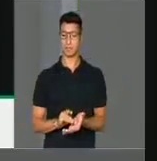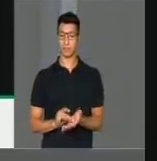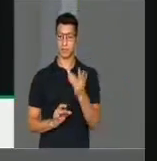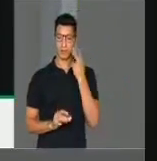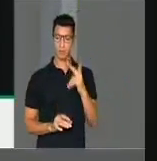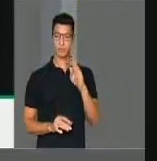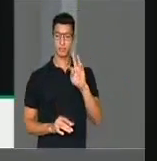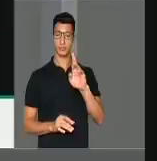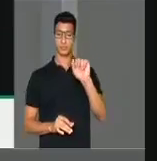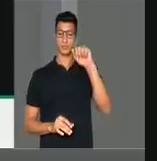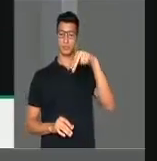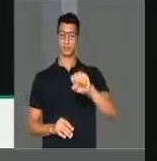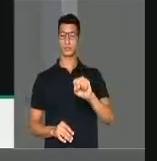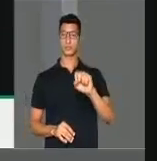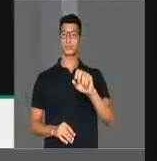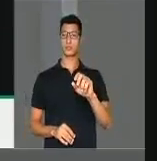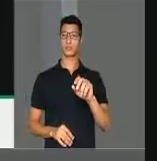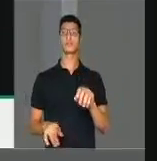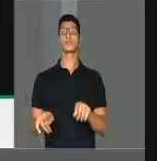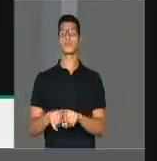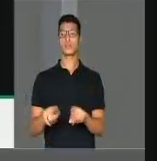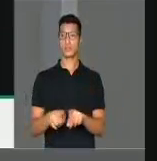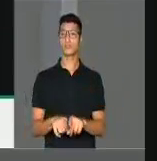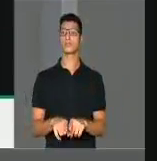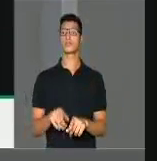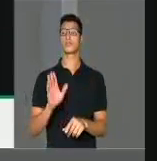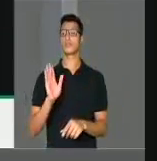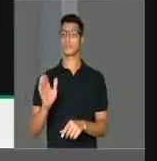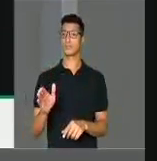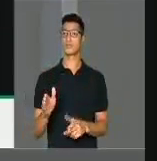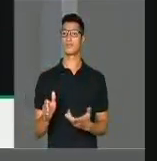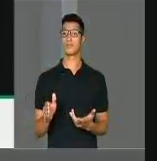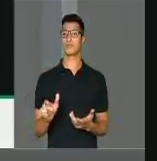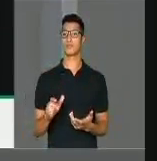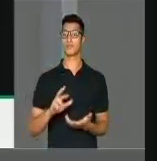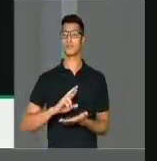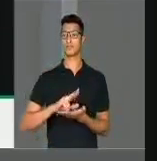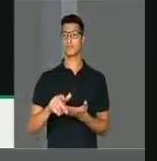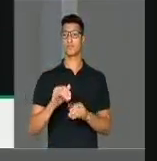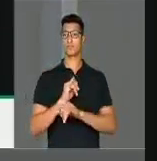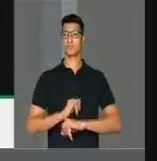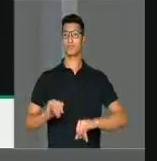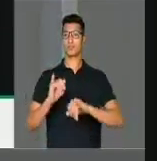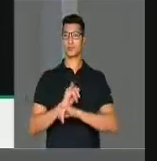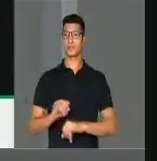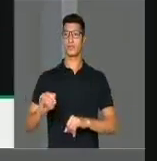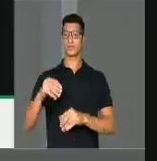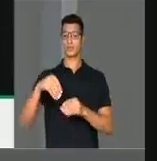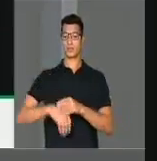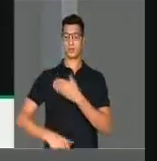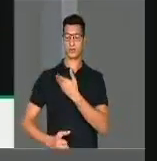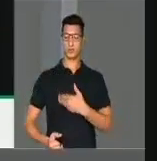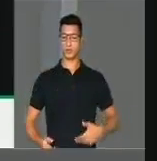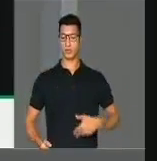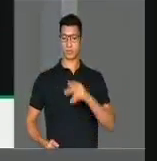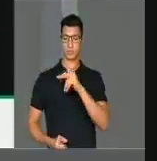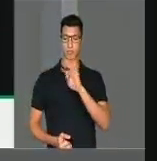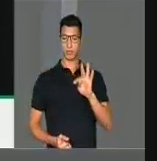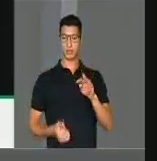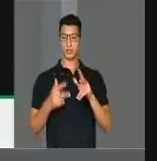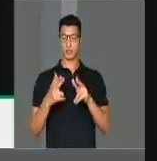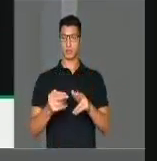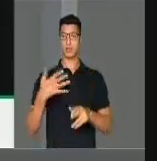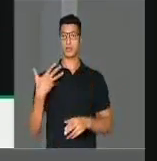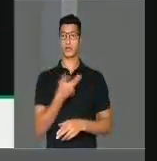definitiva para a Transnordestina, porque a Transnordestina foi muito divulgada no governo do